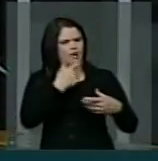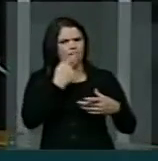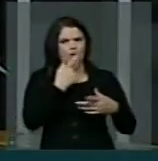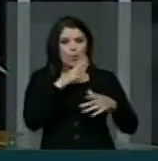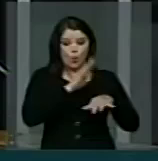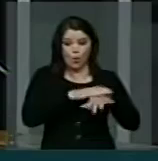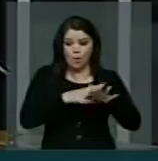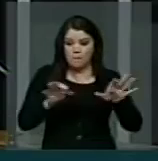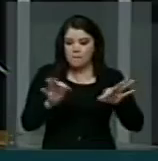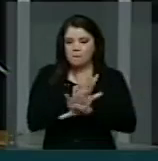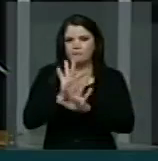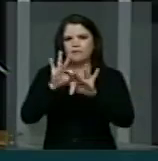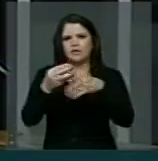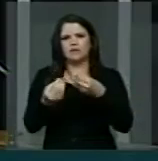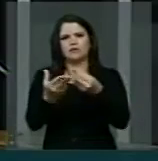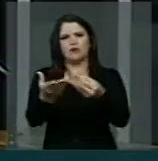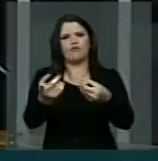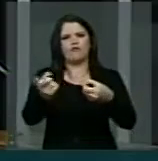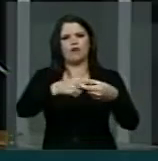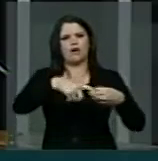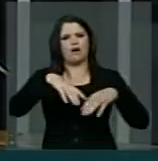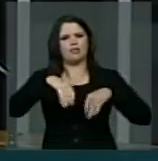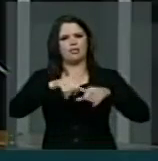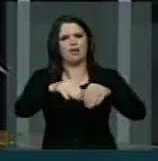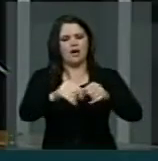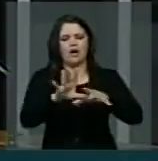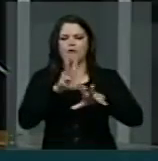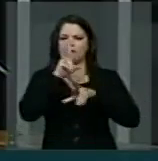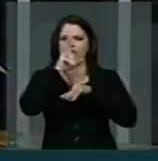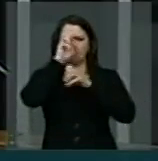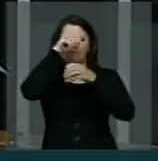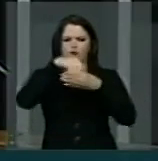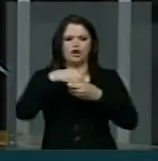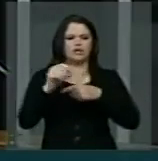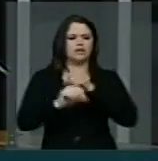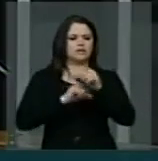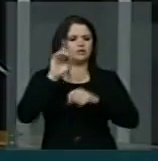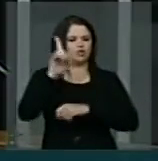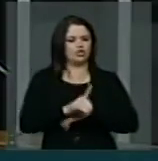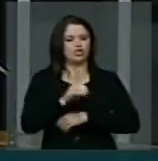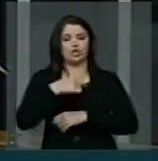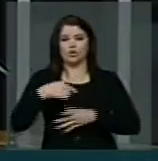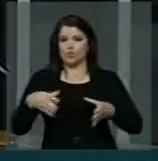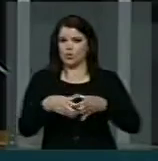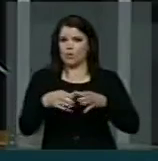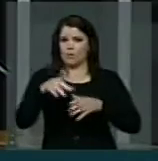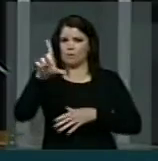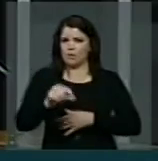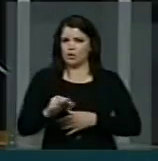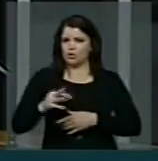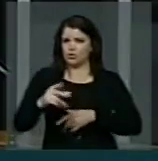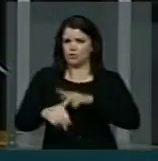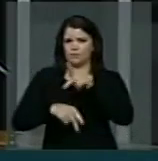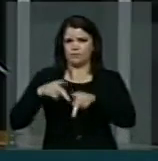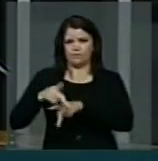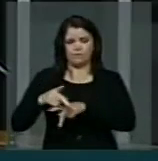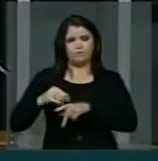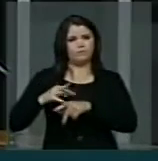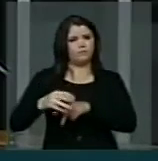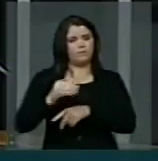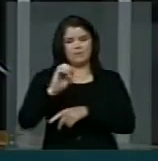etapa conclusiva desse processo de consolidação dos direitos dessa minoria populacional.